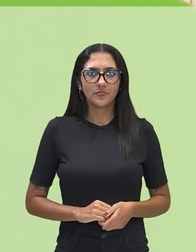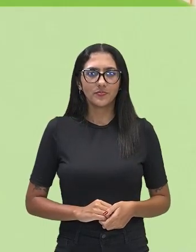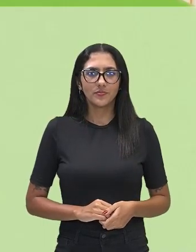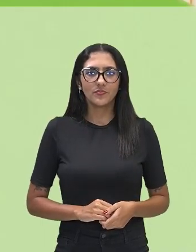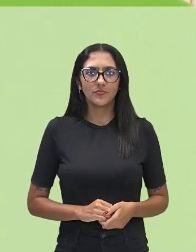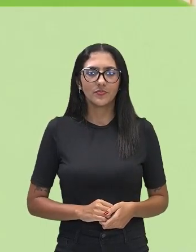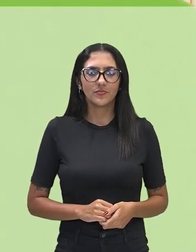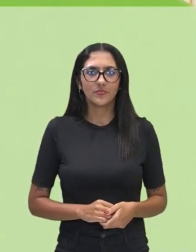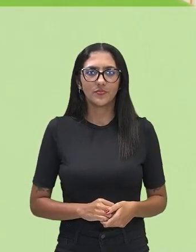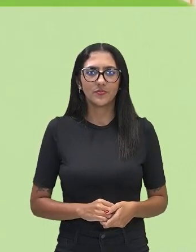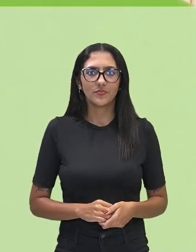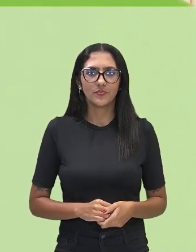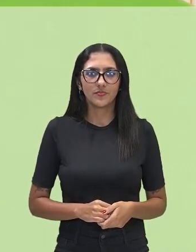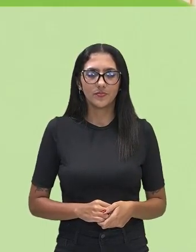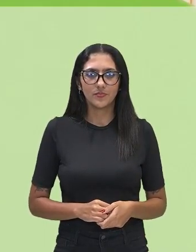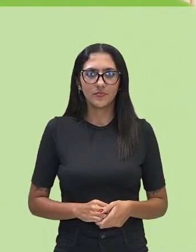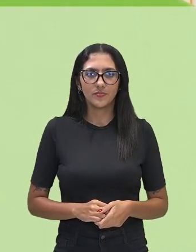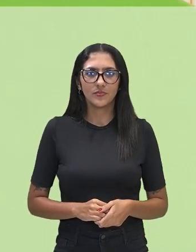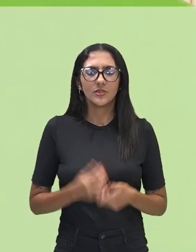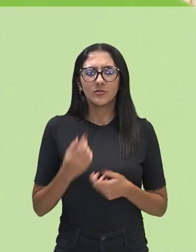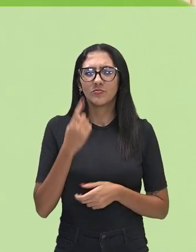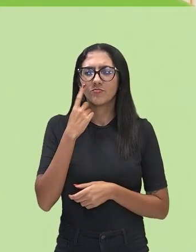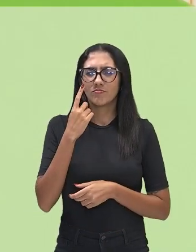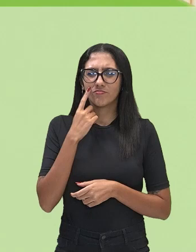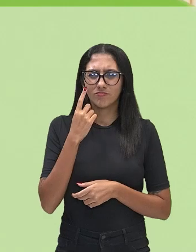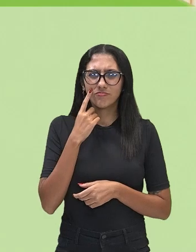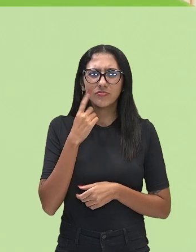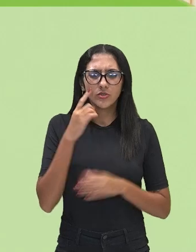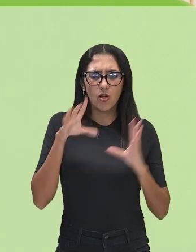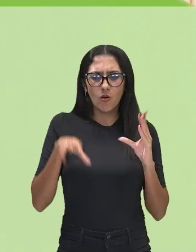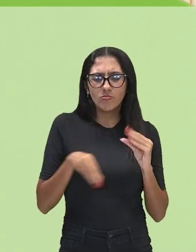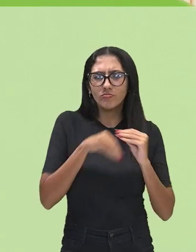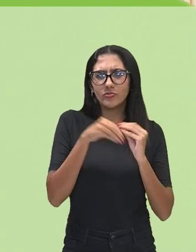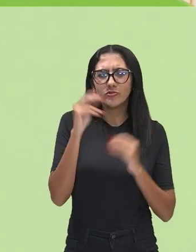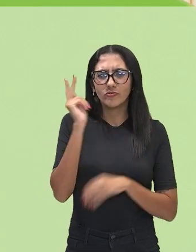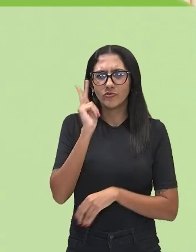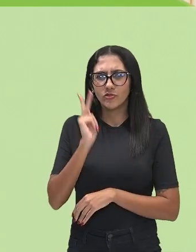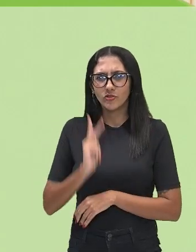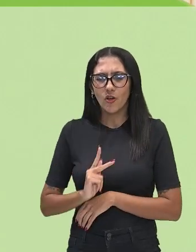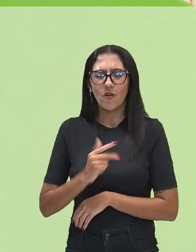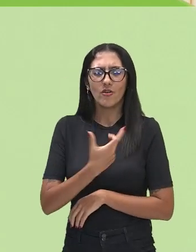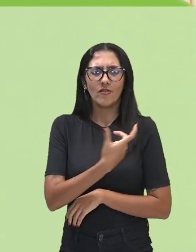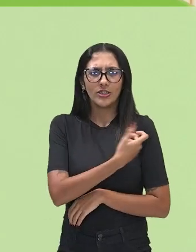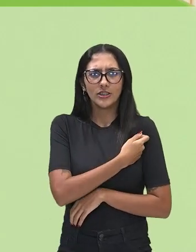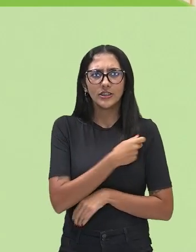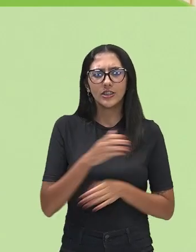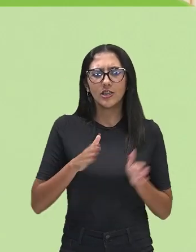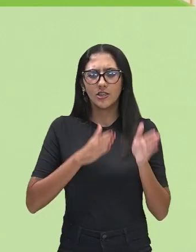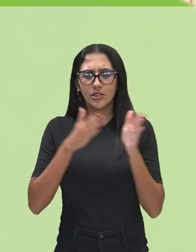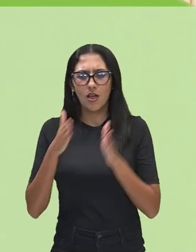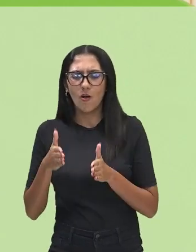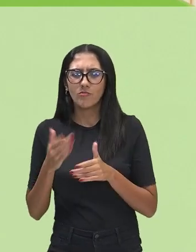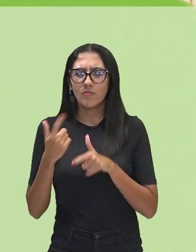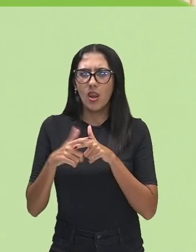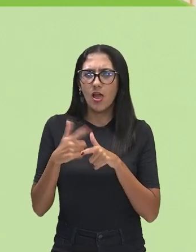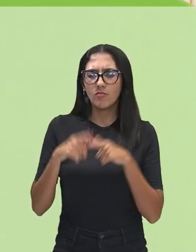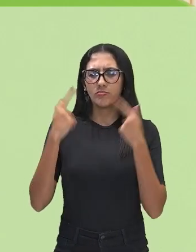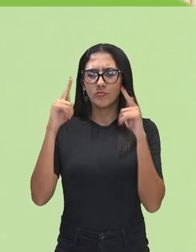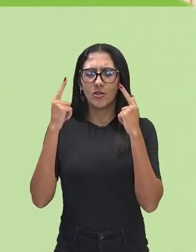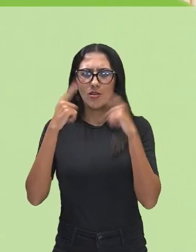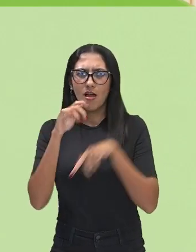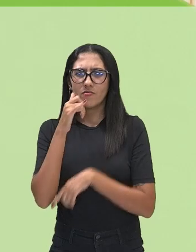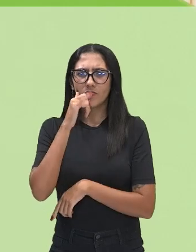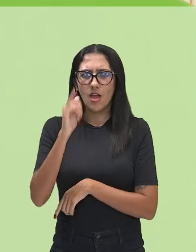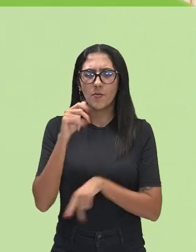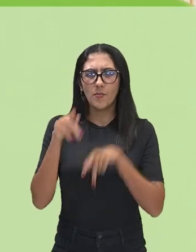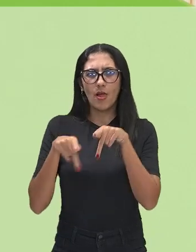Viram aí? Então, juntando lá o vídeo da história da vacinação, né? E agora da revolta da vacina,